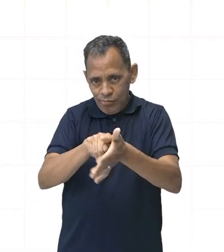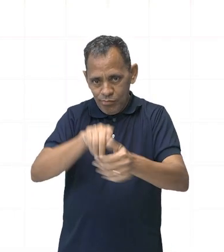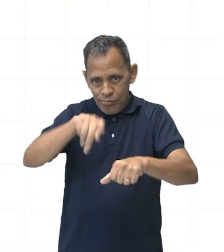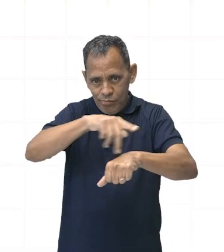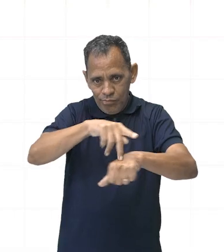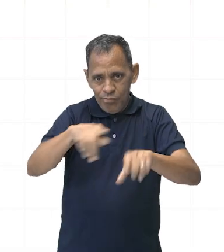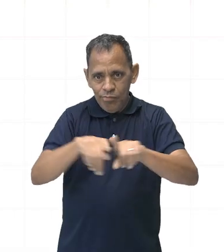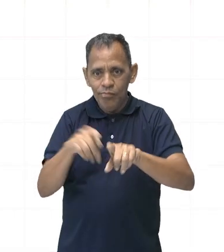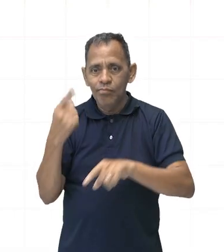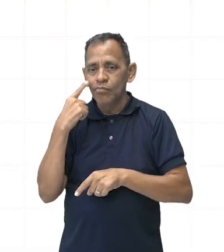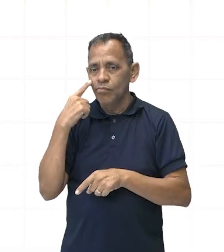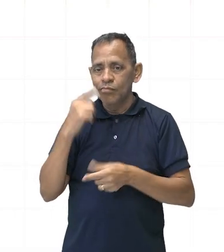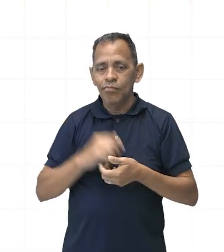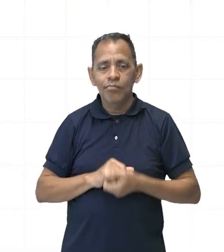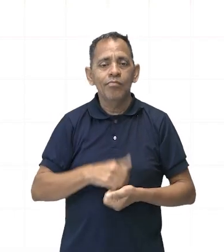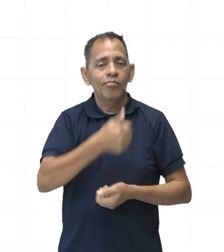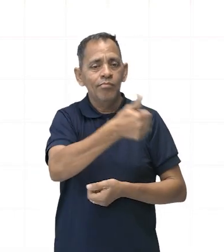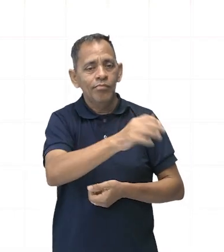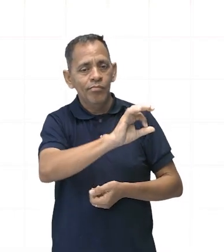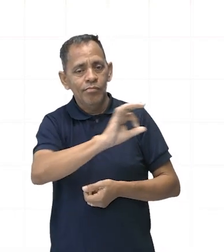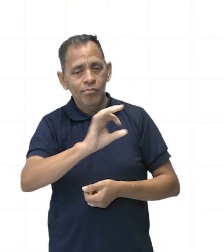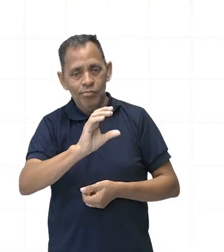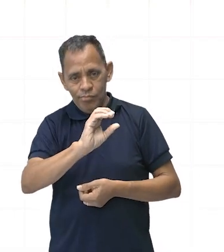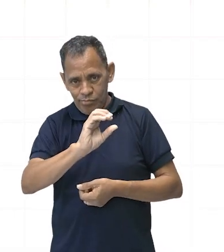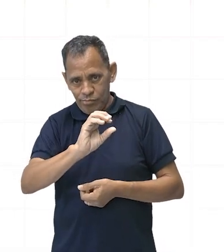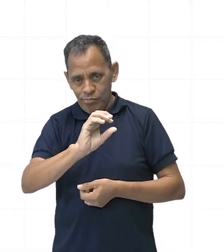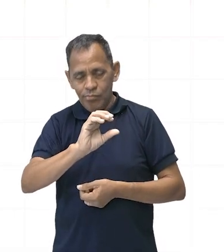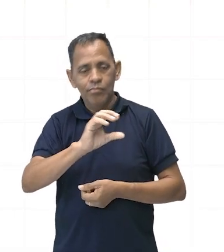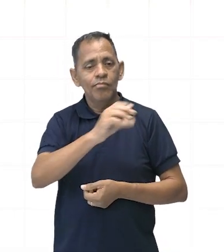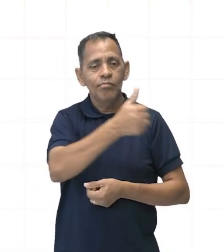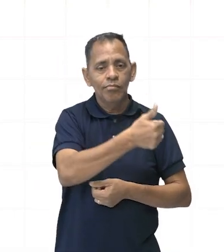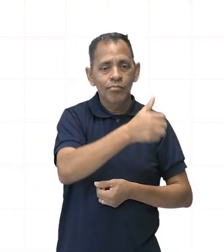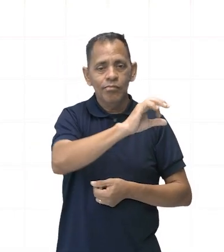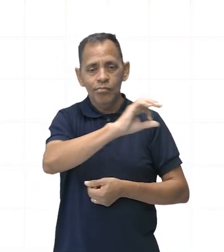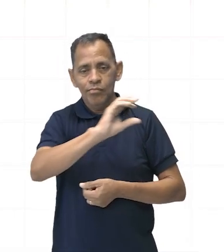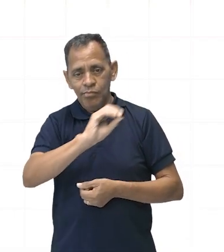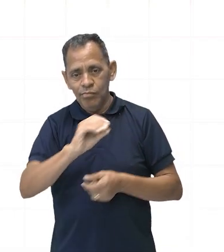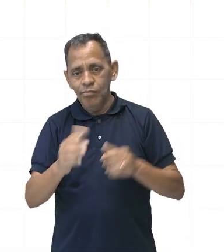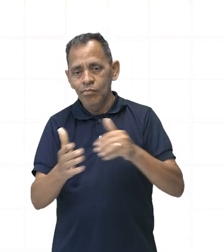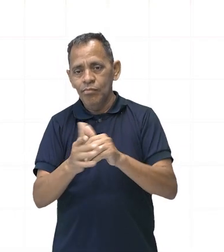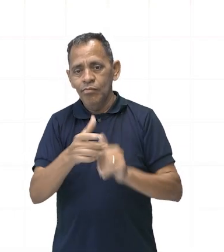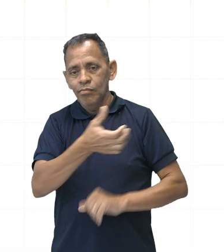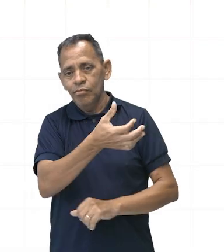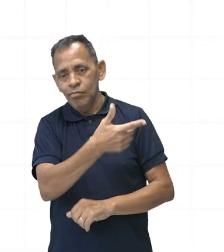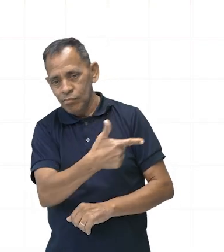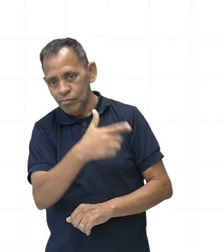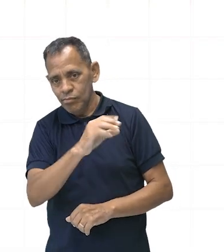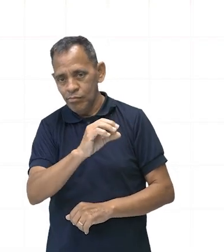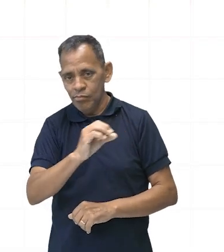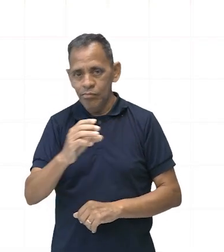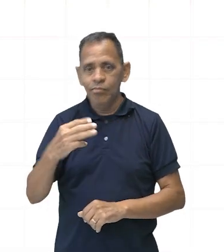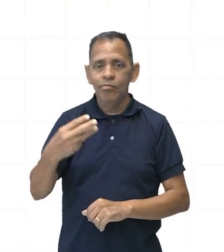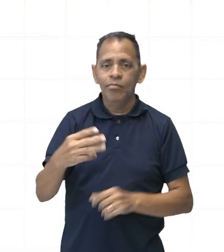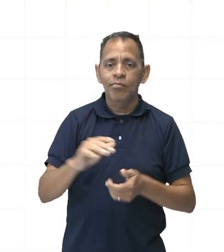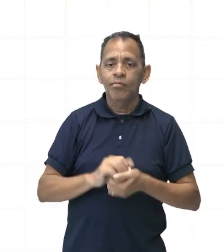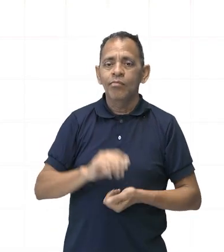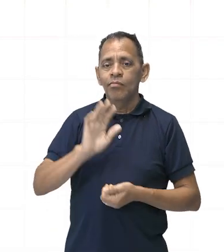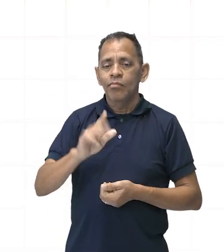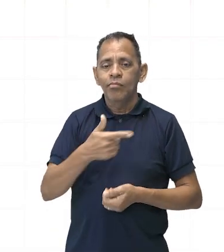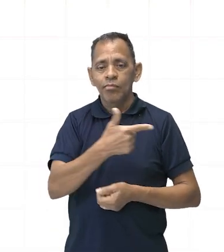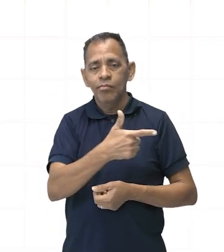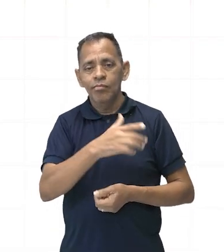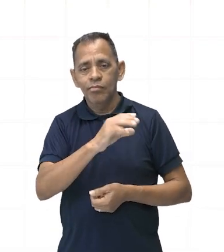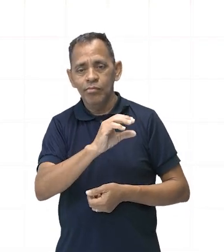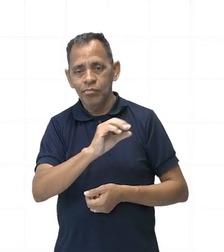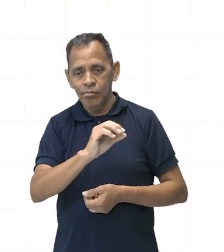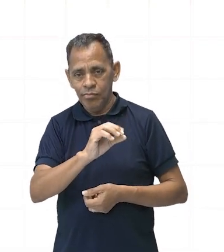pode observar aí no período de 1990 a 2003 um ápice, né, de pessoas saindo. Porém, olha só, em 2023, através